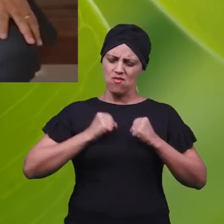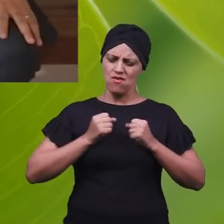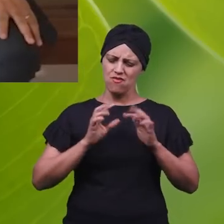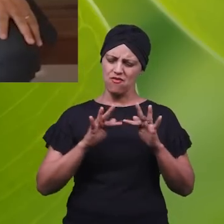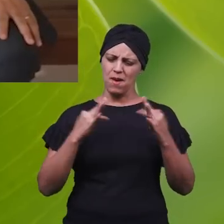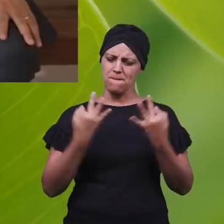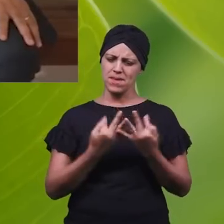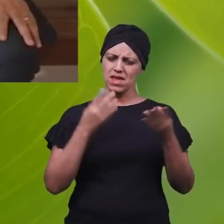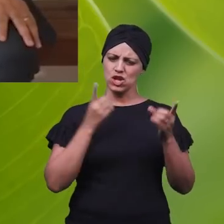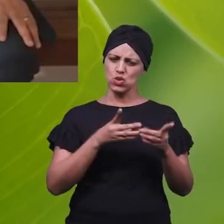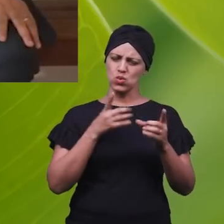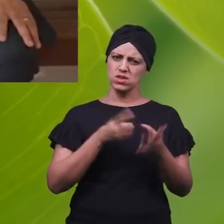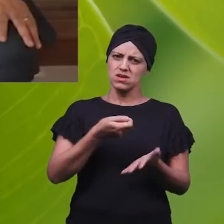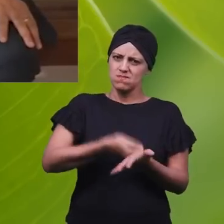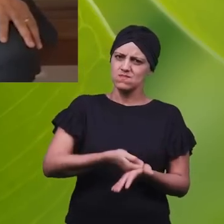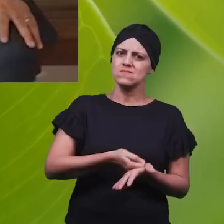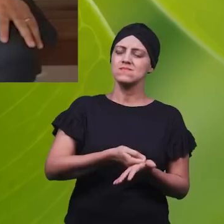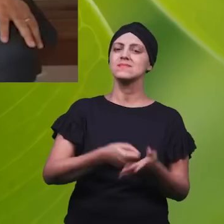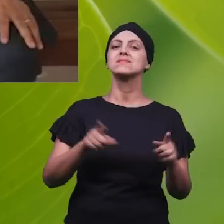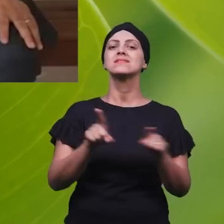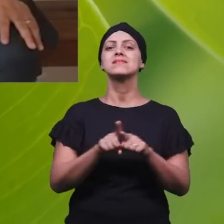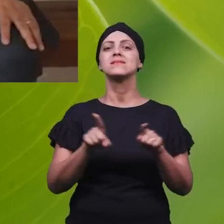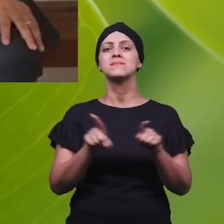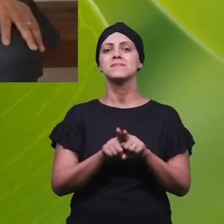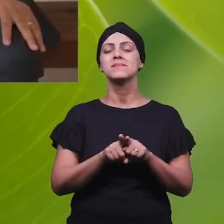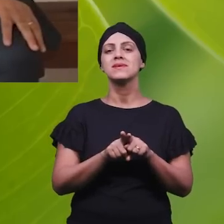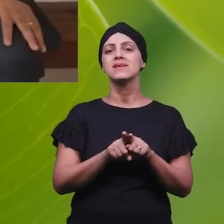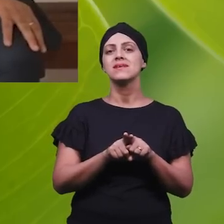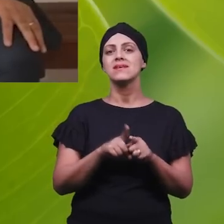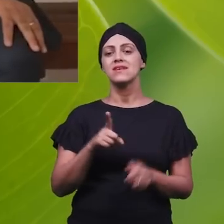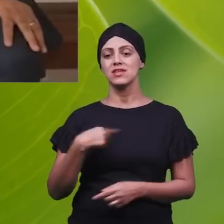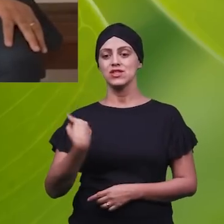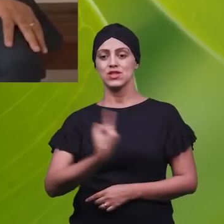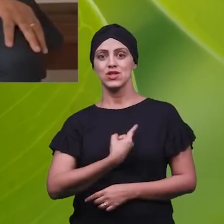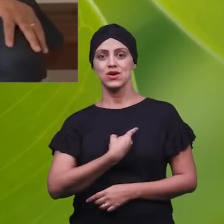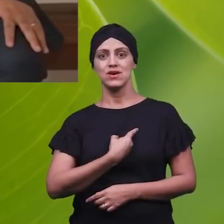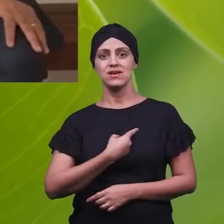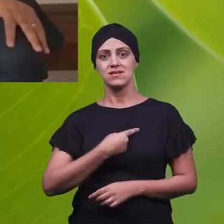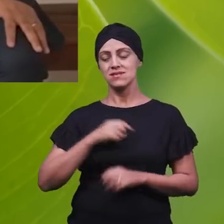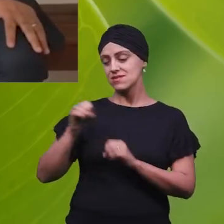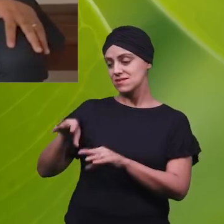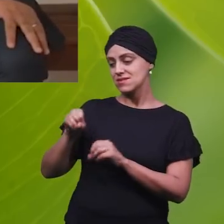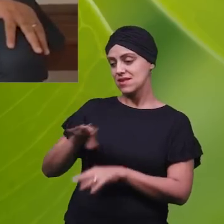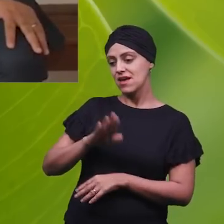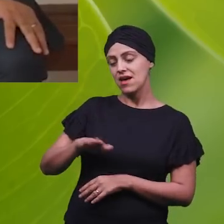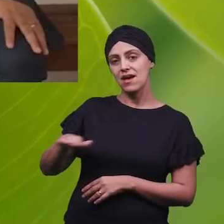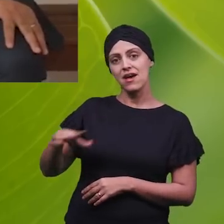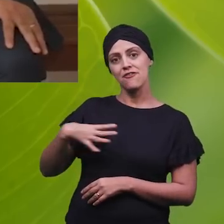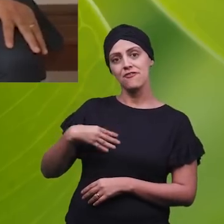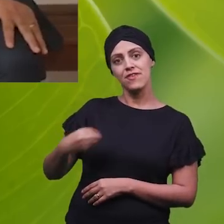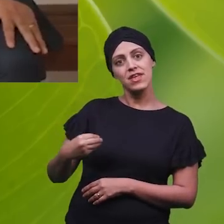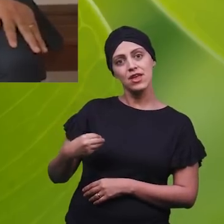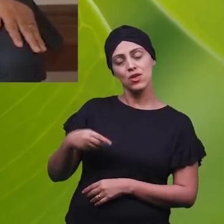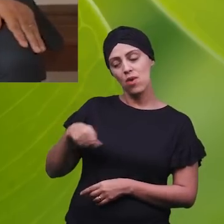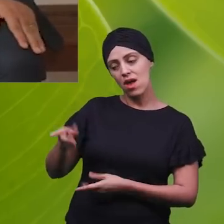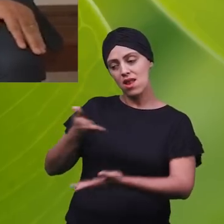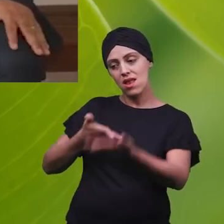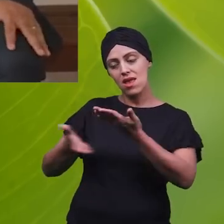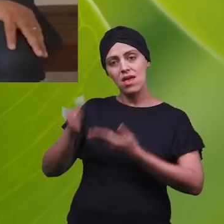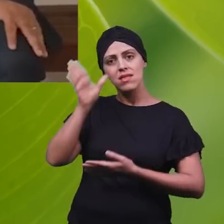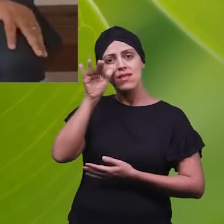família através da doutrina, também despertou no meio da nossa família, no coração dos nossos filhos, o interesse,